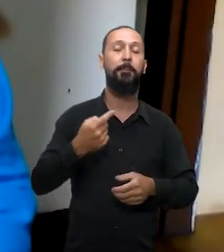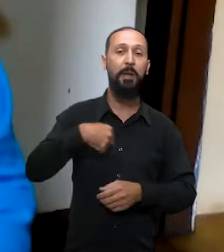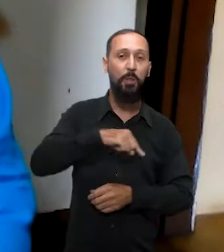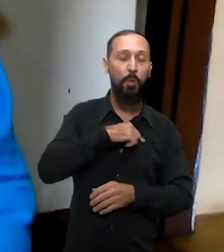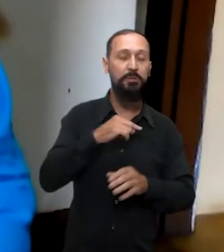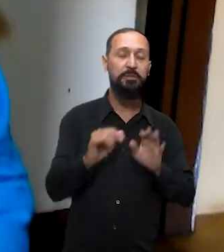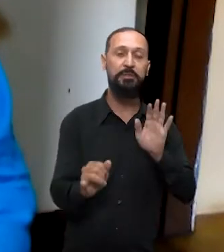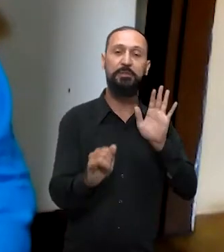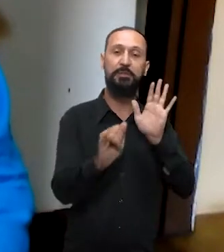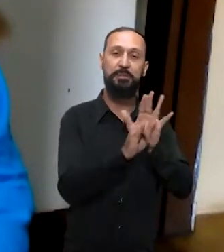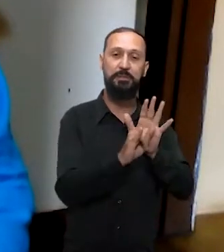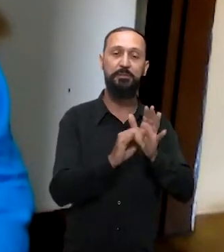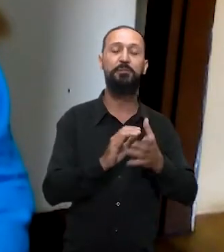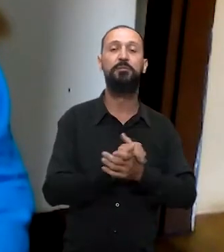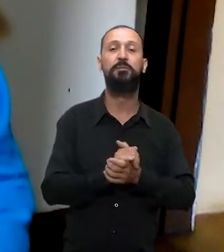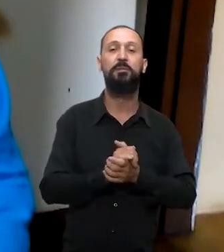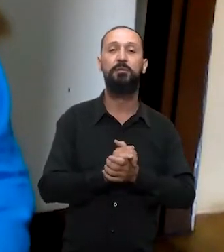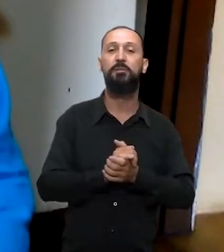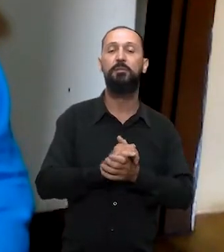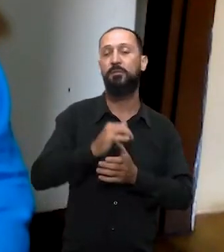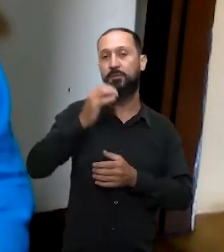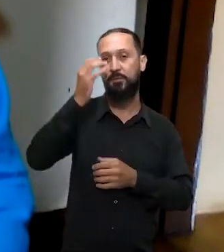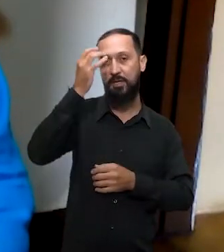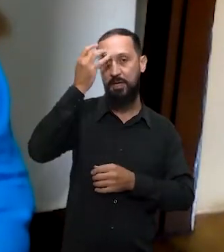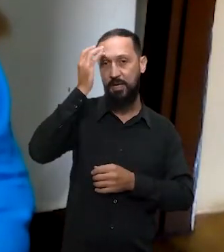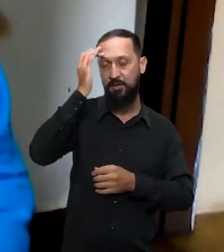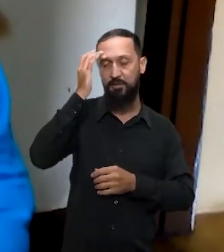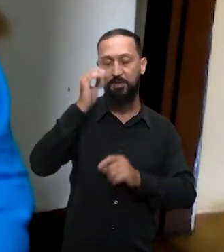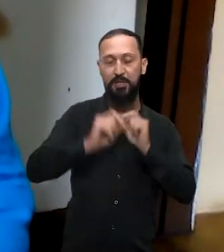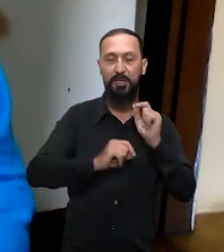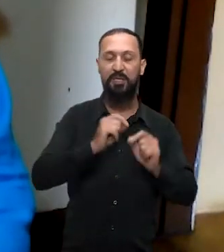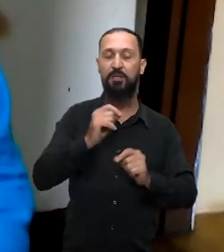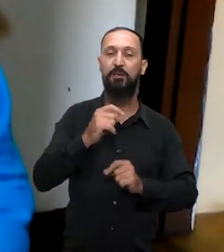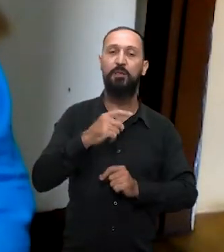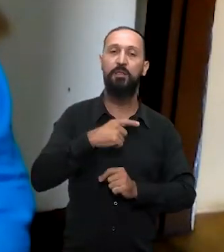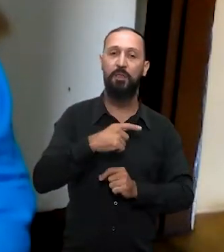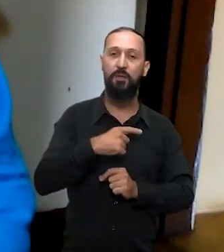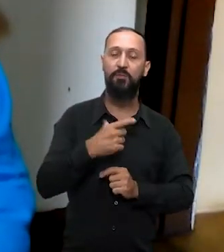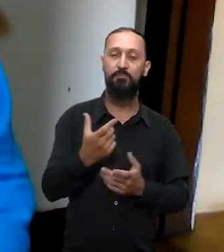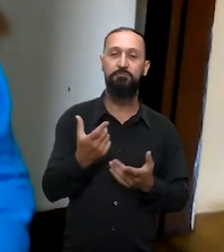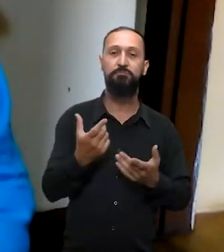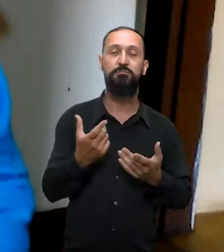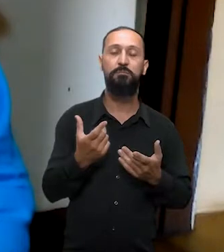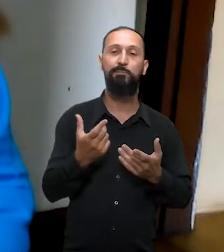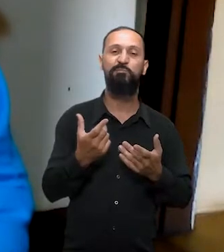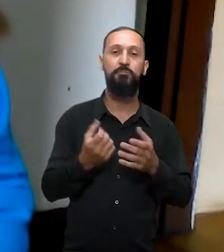grande na nossa identidade. Haja visto que quando foi